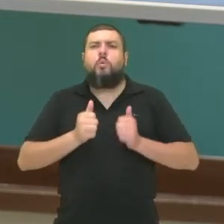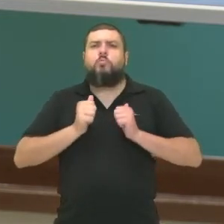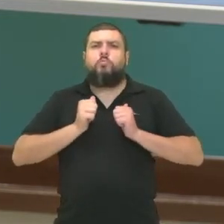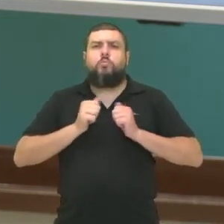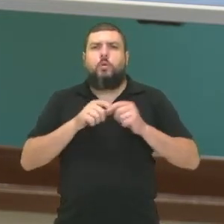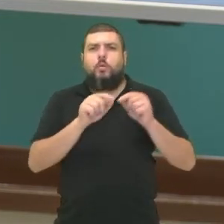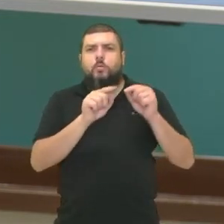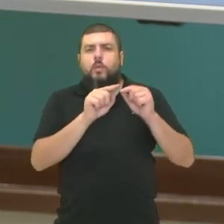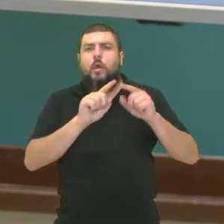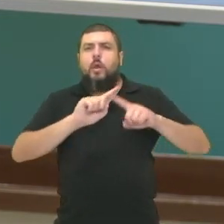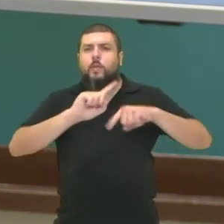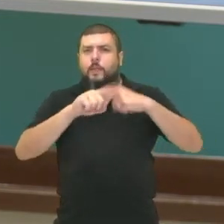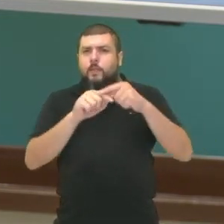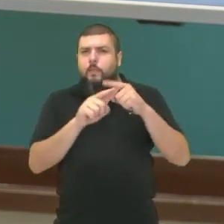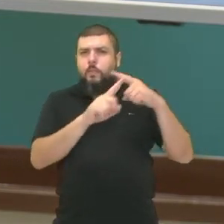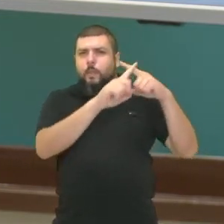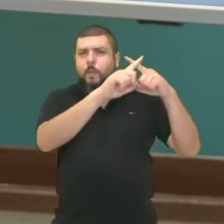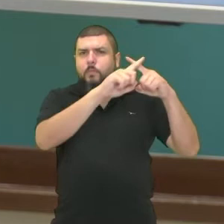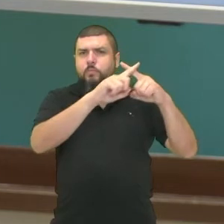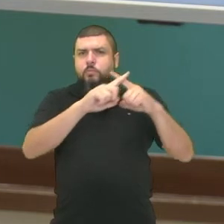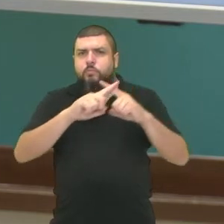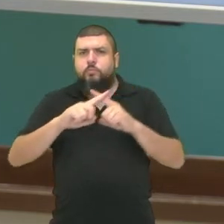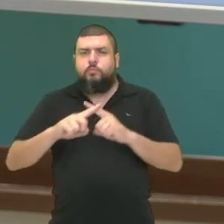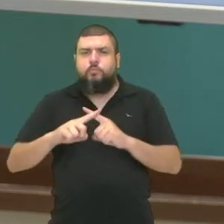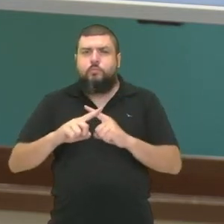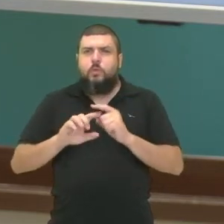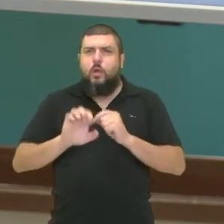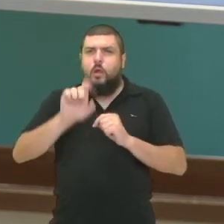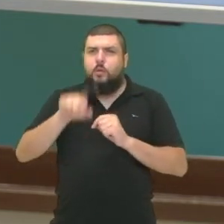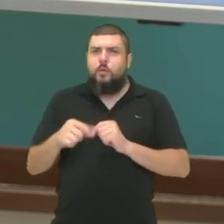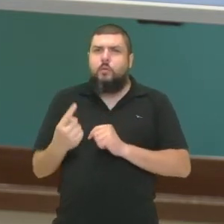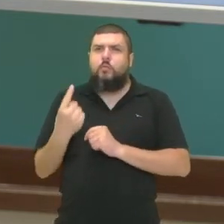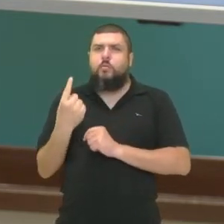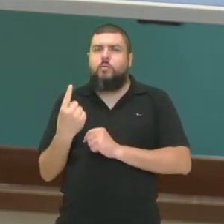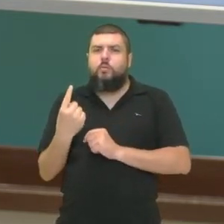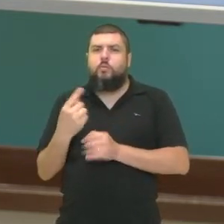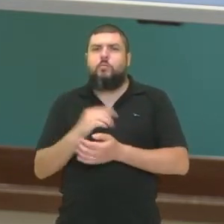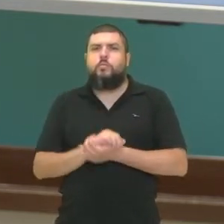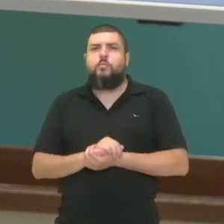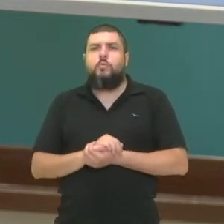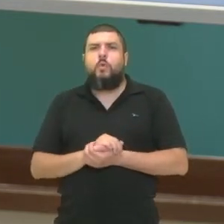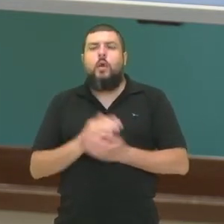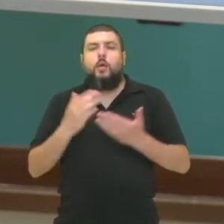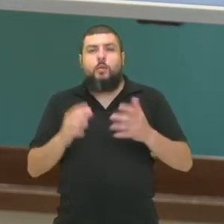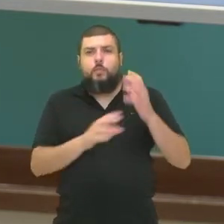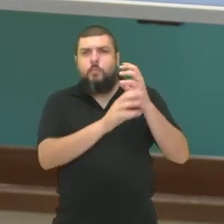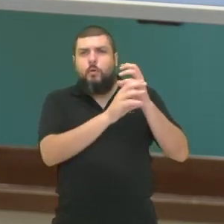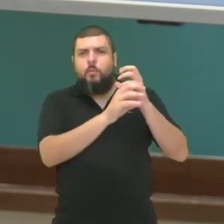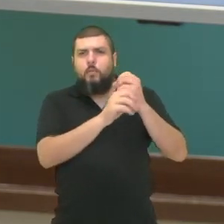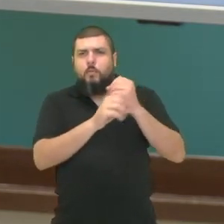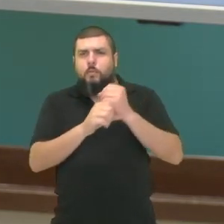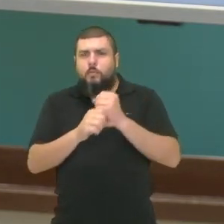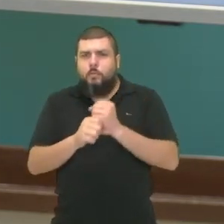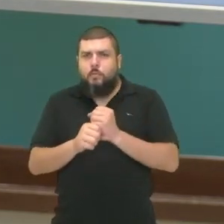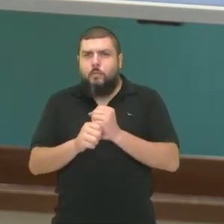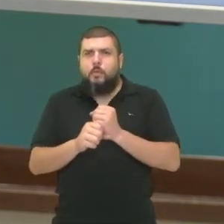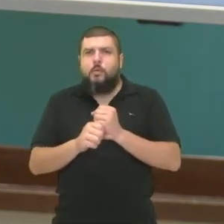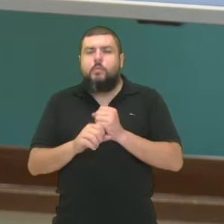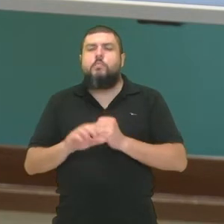multiplicar, e o elemento neutro da multiplicação é o 1. E para que a gente possa aplicar, que a gente já